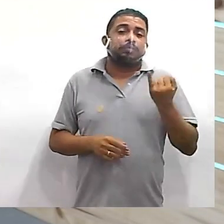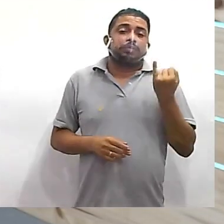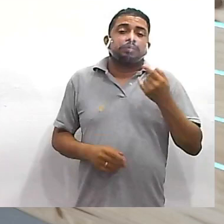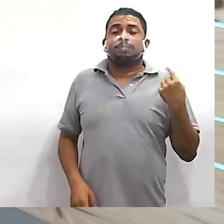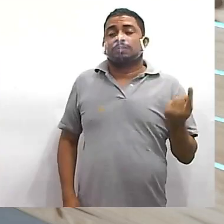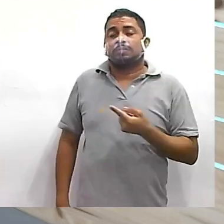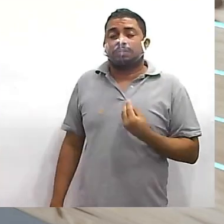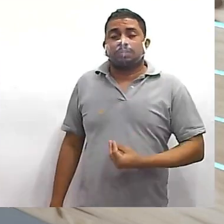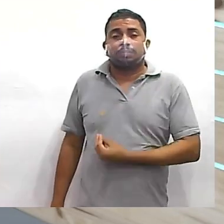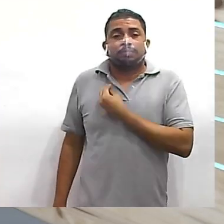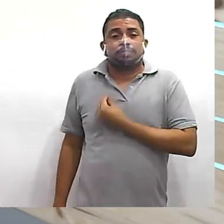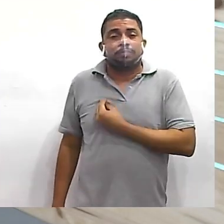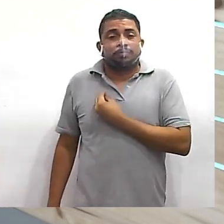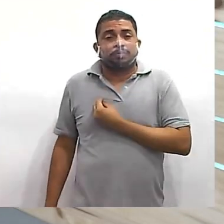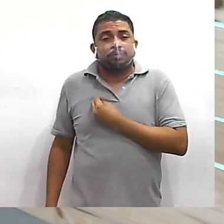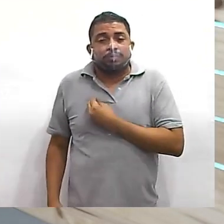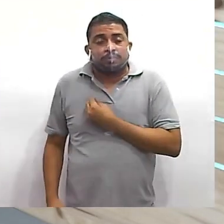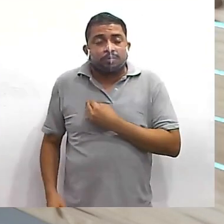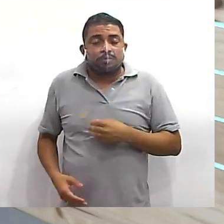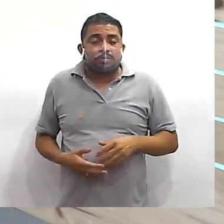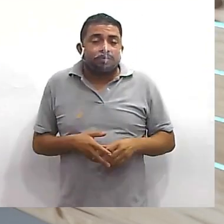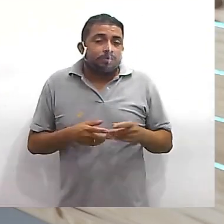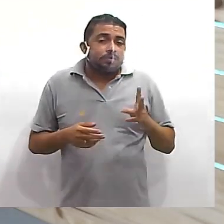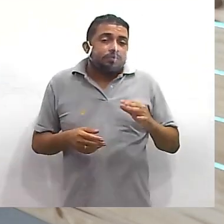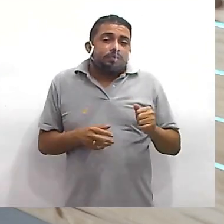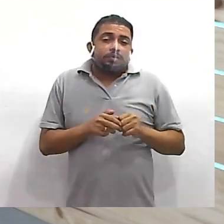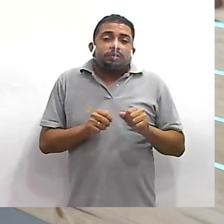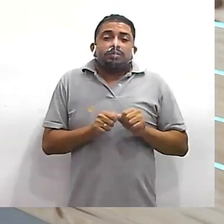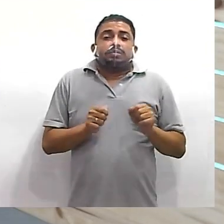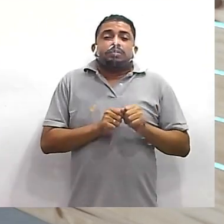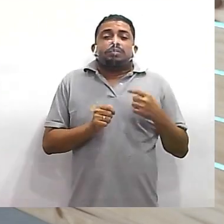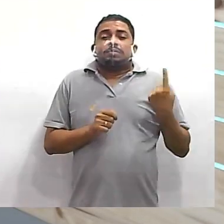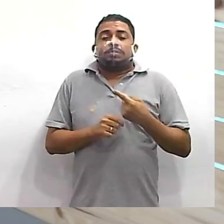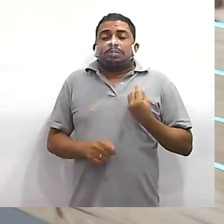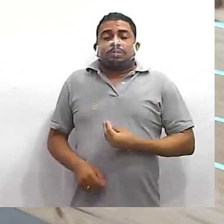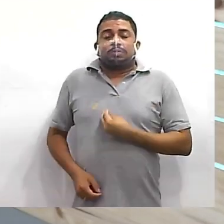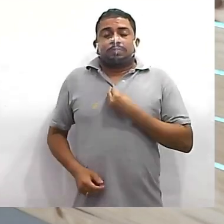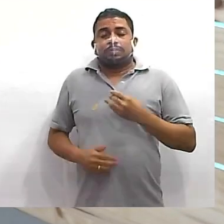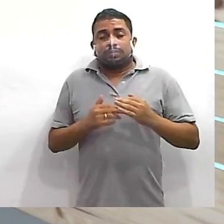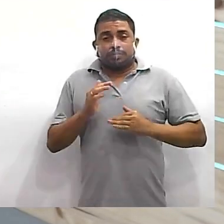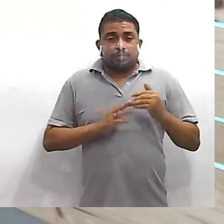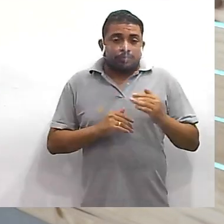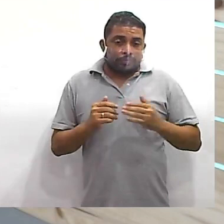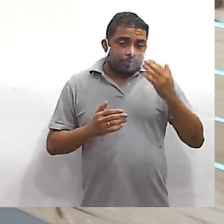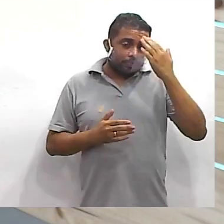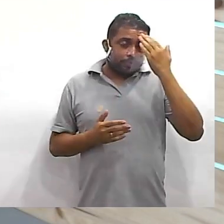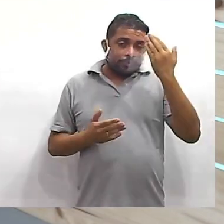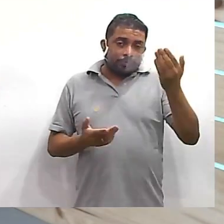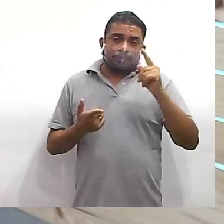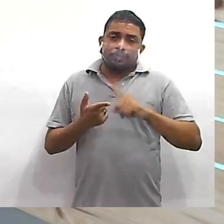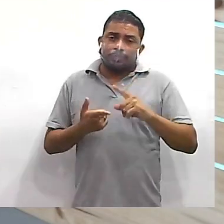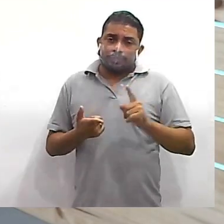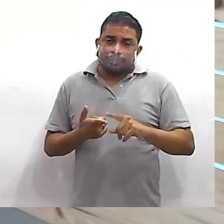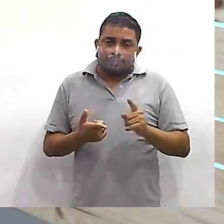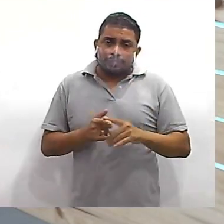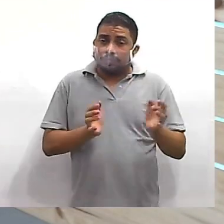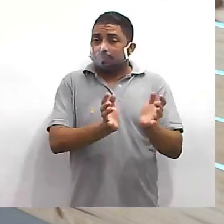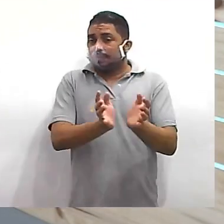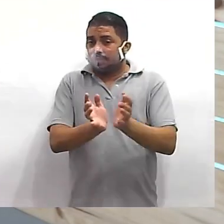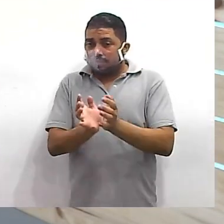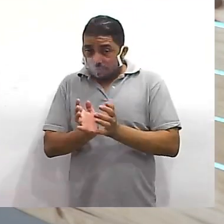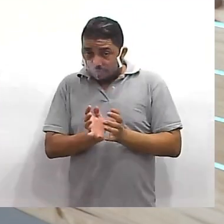vida pessoal, sobretudo, né? Que vai implicar dentro da nossa vida profissional. Agradeço também ao pessoal aqui da equipe